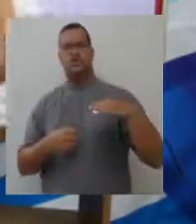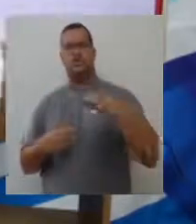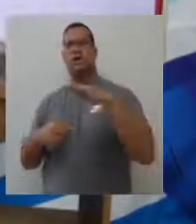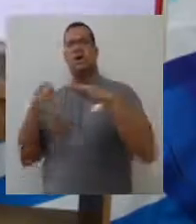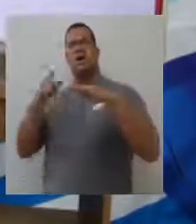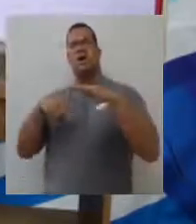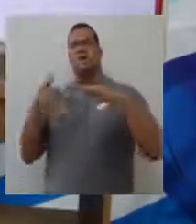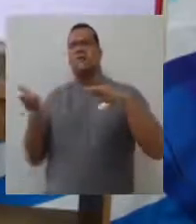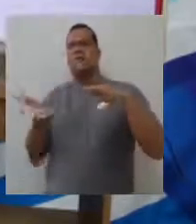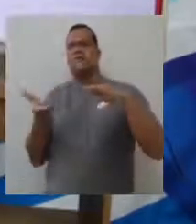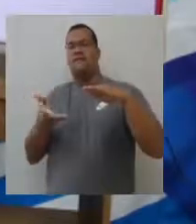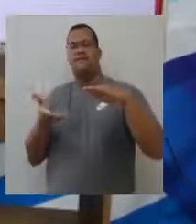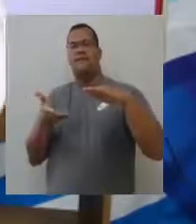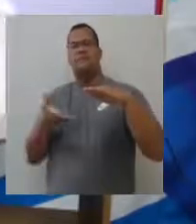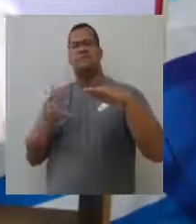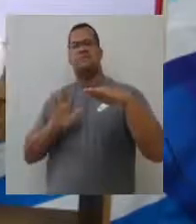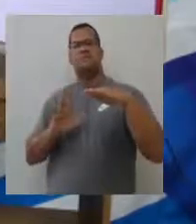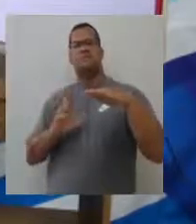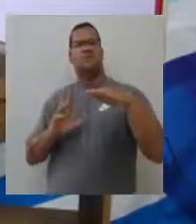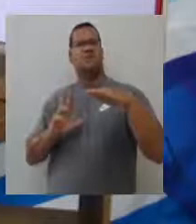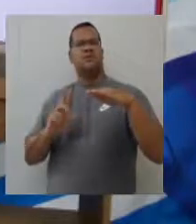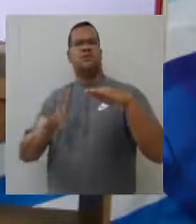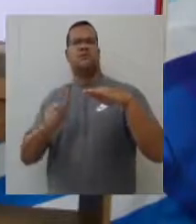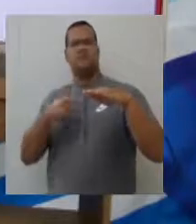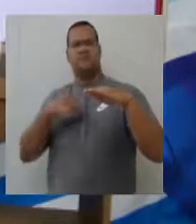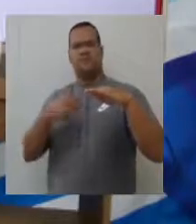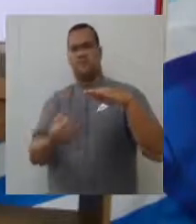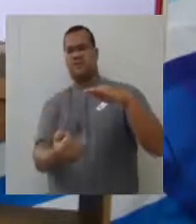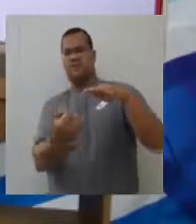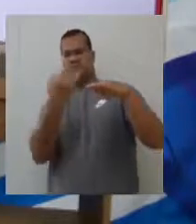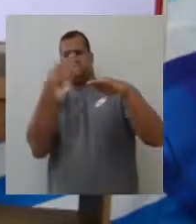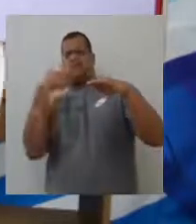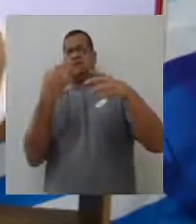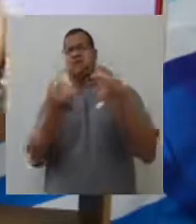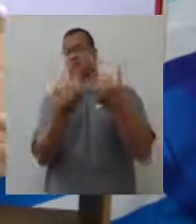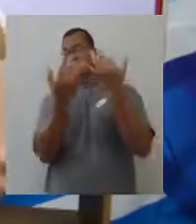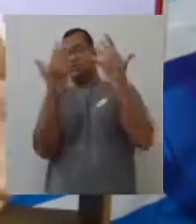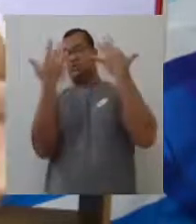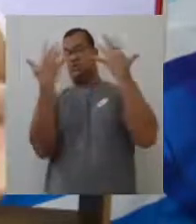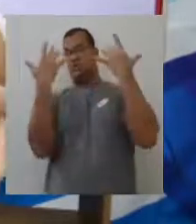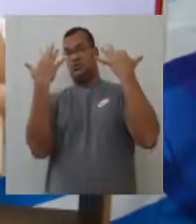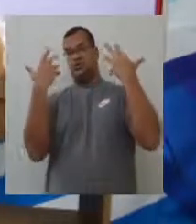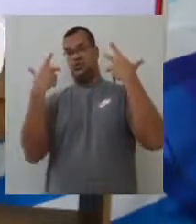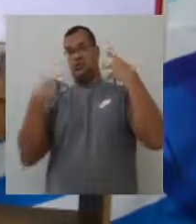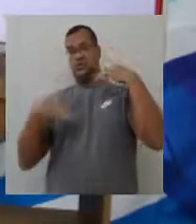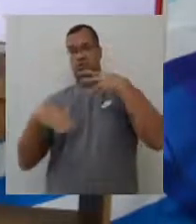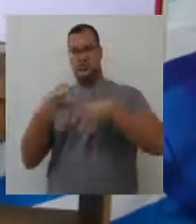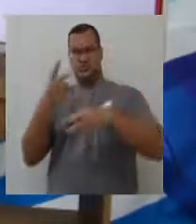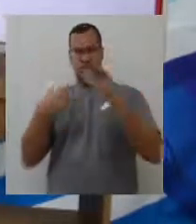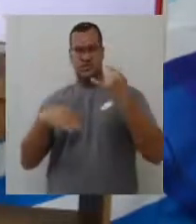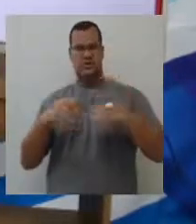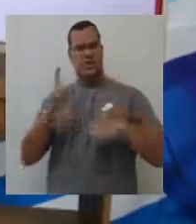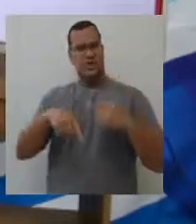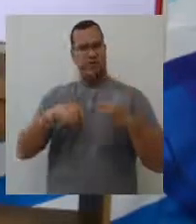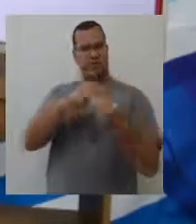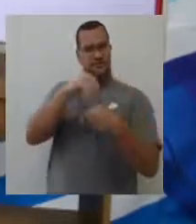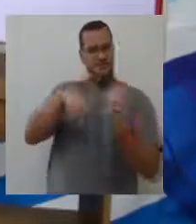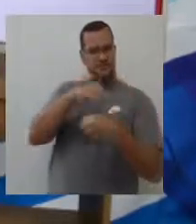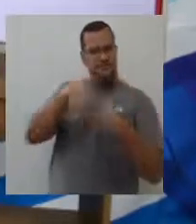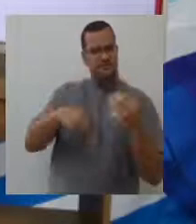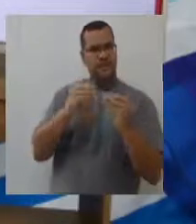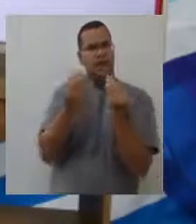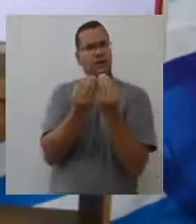velocidade joga essa poeira em cima de quem está na parada de ônibus, nós temos uma mistura homogênea, onde as